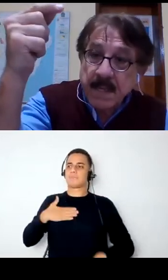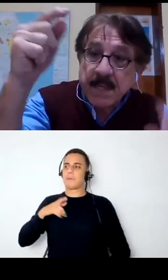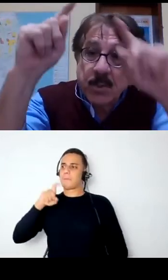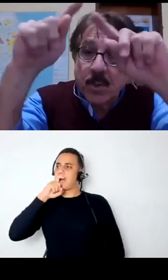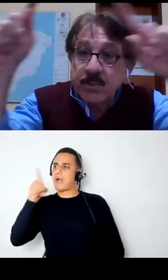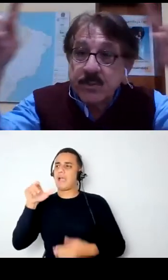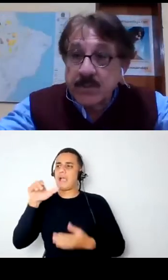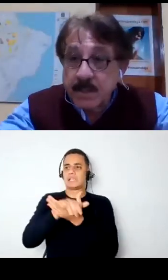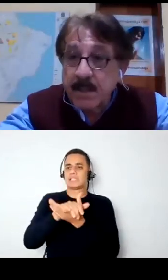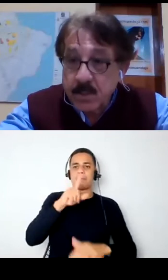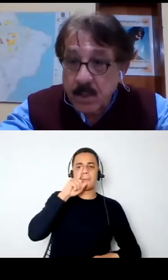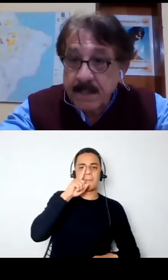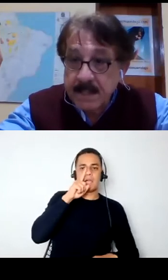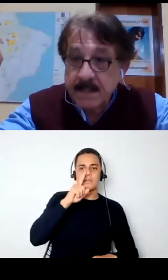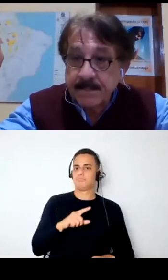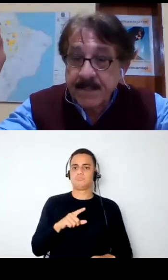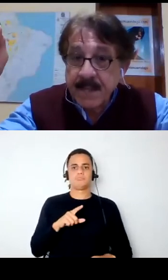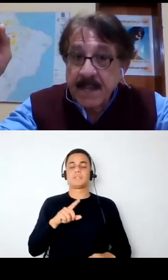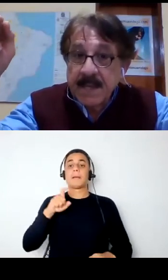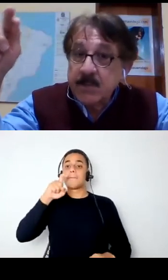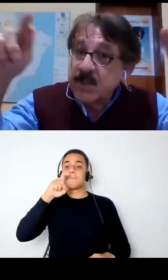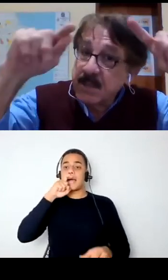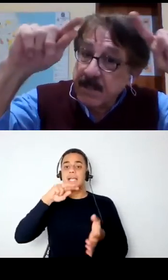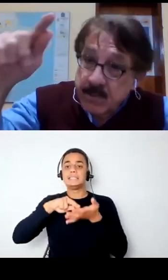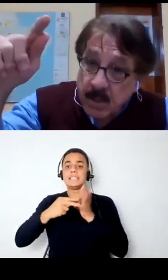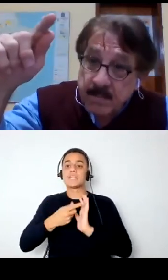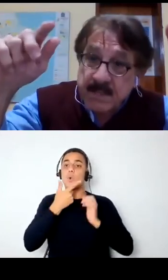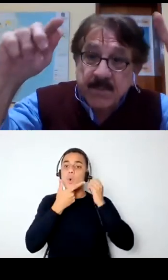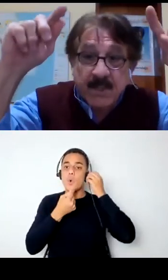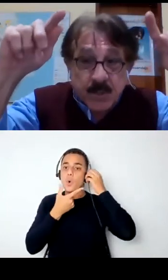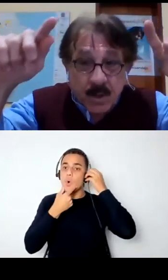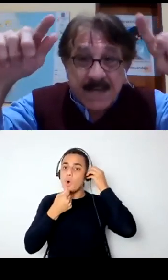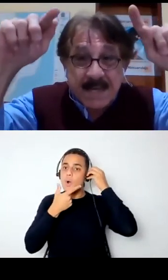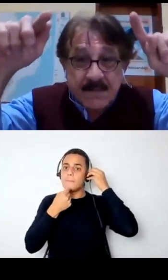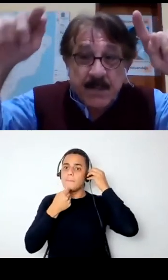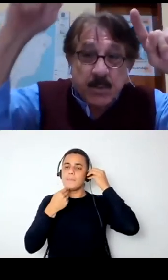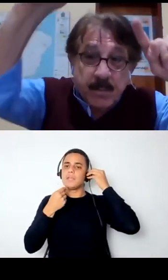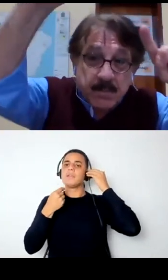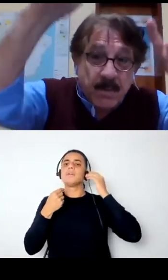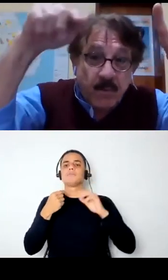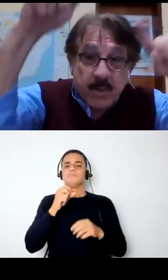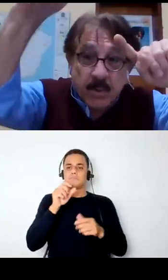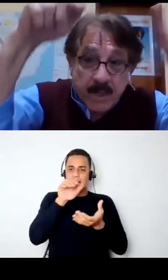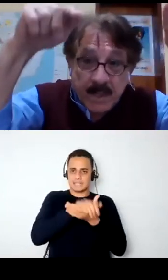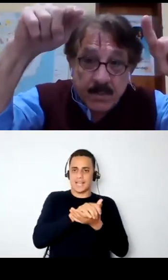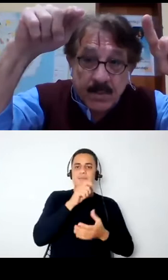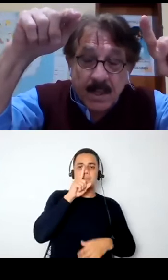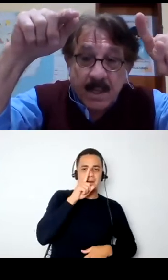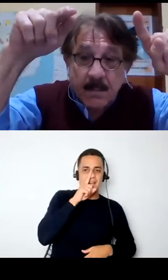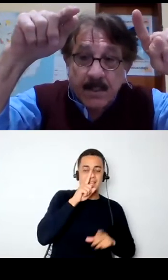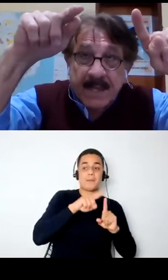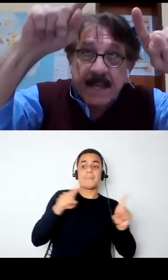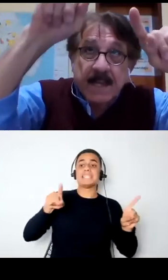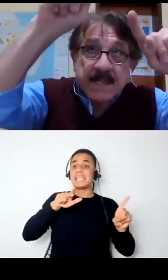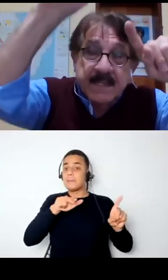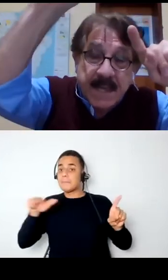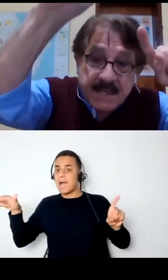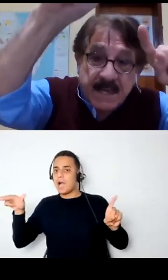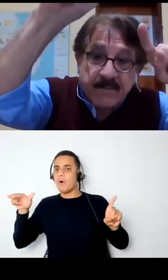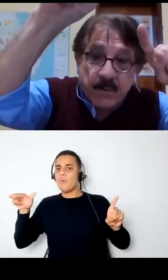Pai é Yog em Caingangue. Yog não se... Hoje as coisas mudaram por uma série de relações, mas na concepção